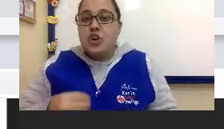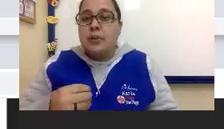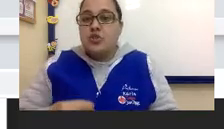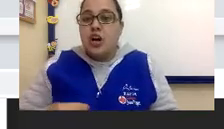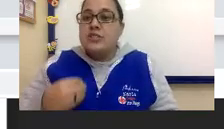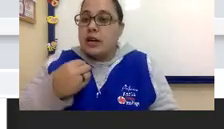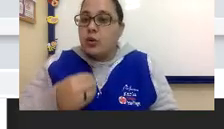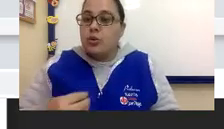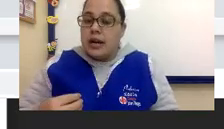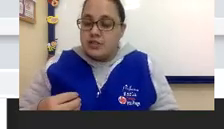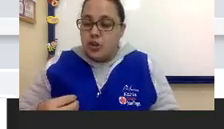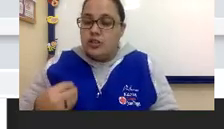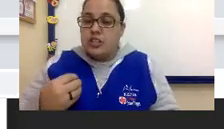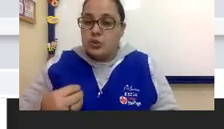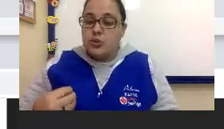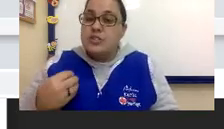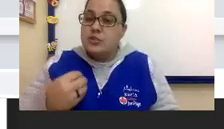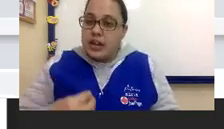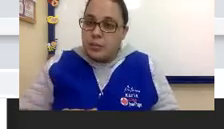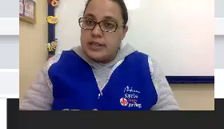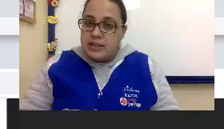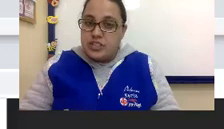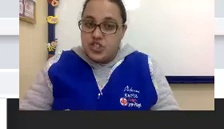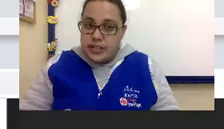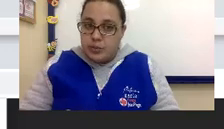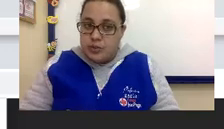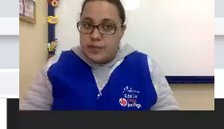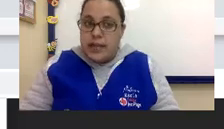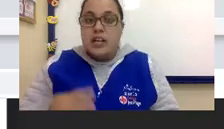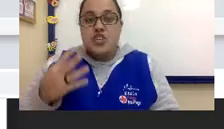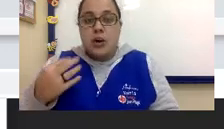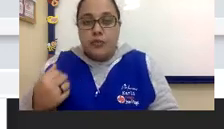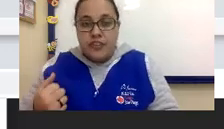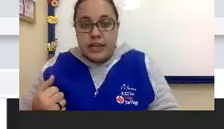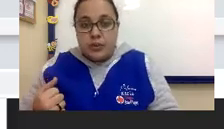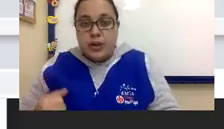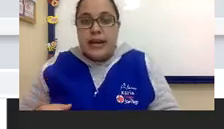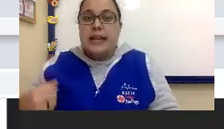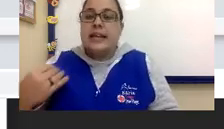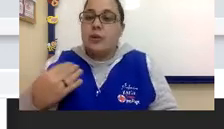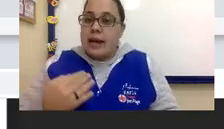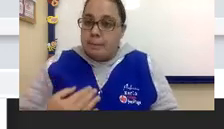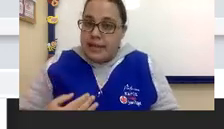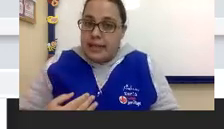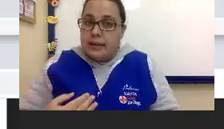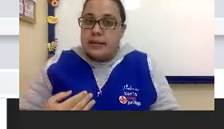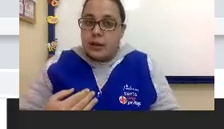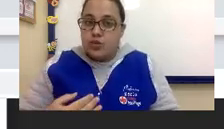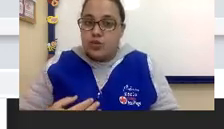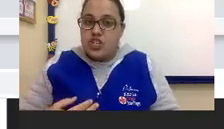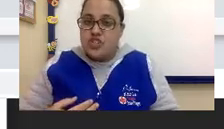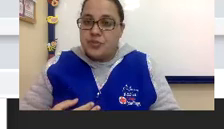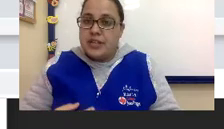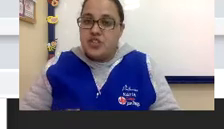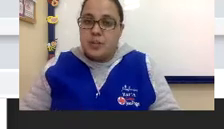ele age sobre os óleos, as gorduras e os carboidratos que ingerimos. Já o fígado, ele tem a bile, né? O